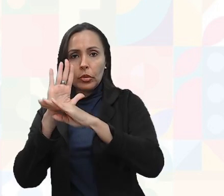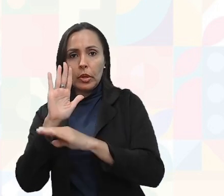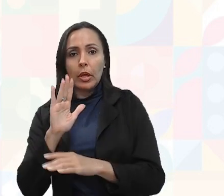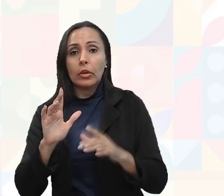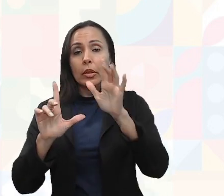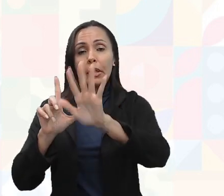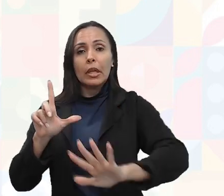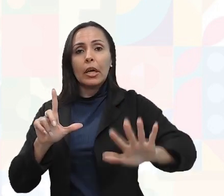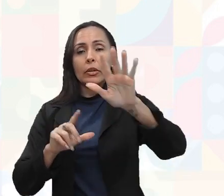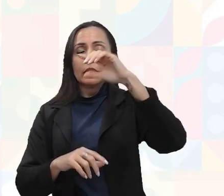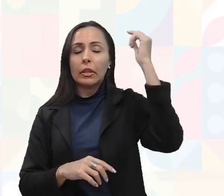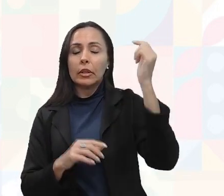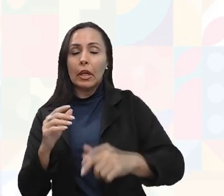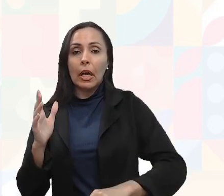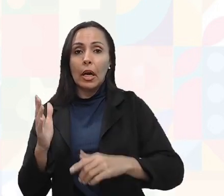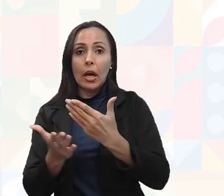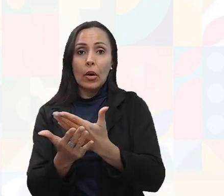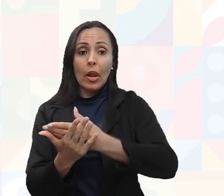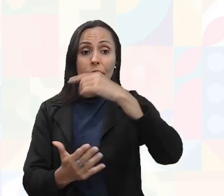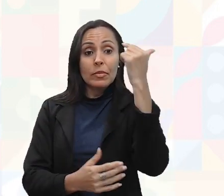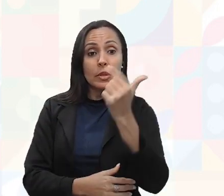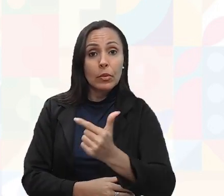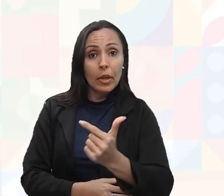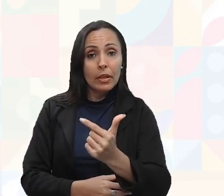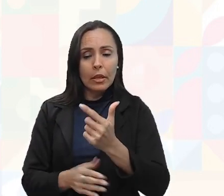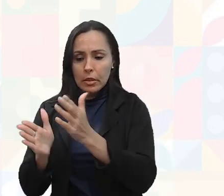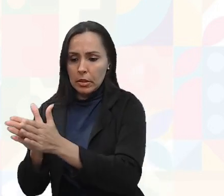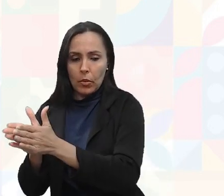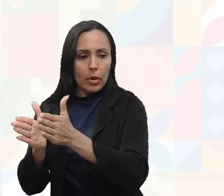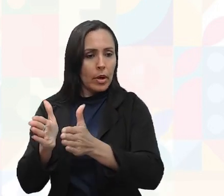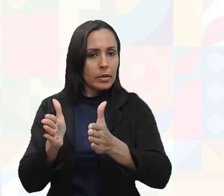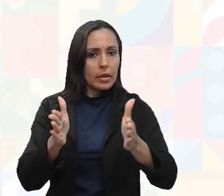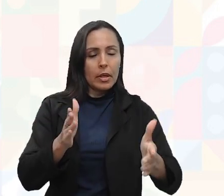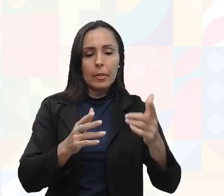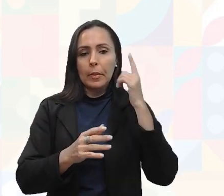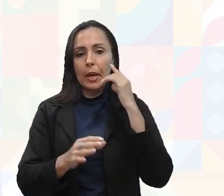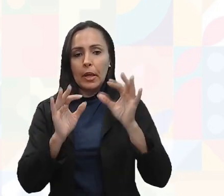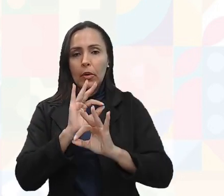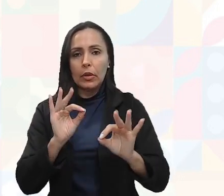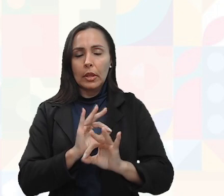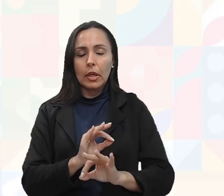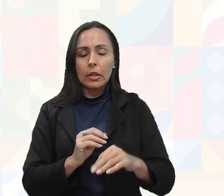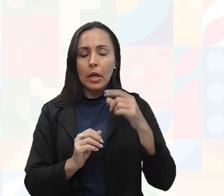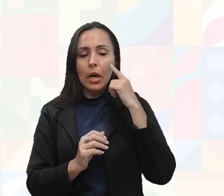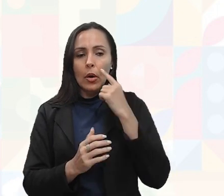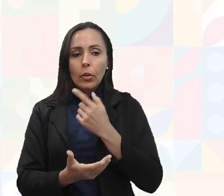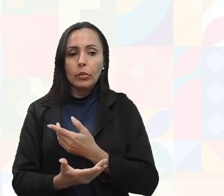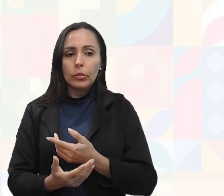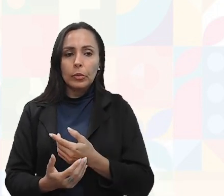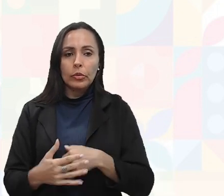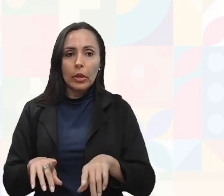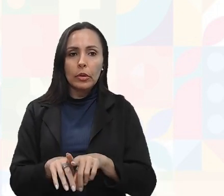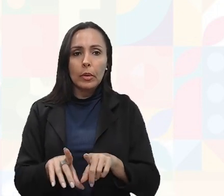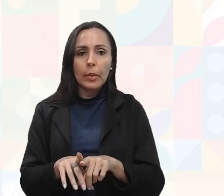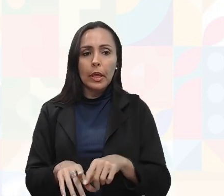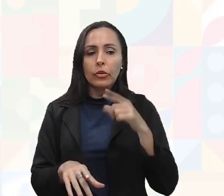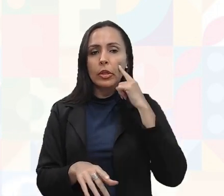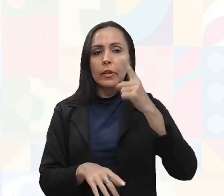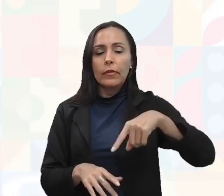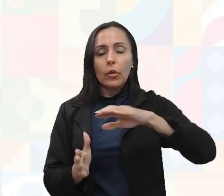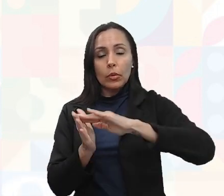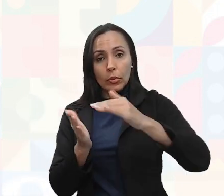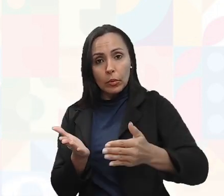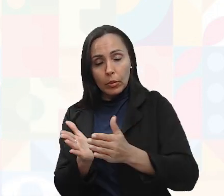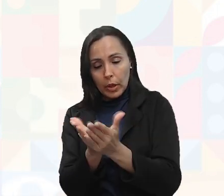da nossa segunda unidade, que são aí as etapas para a elaboração de um projeto de ambientação. A gente viu no e-book que